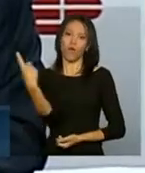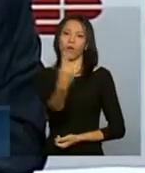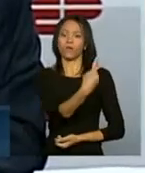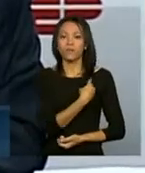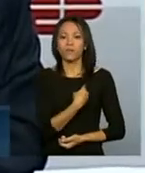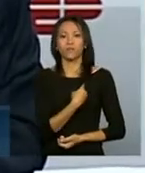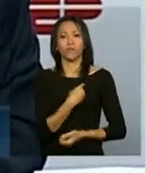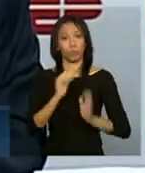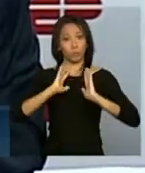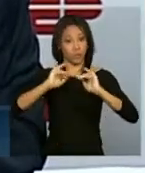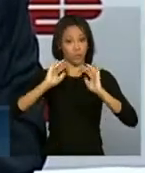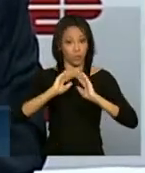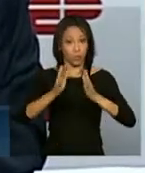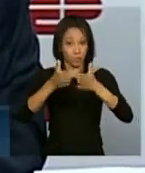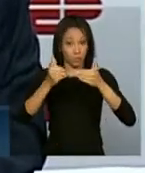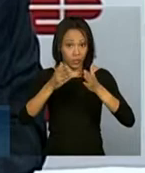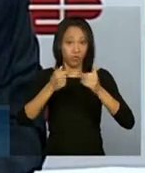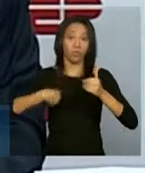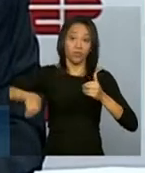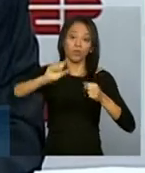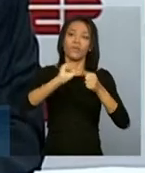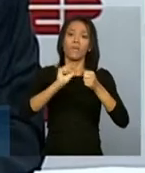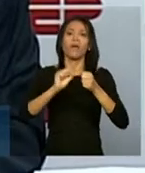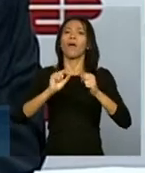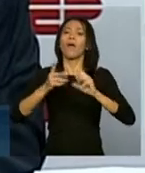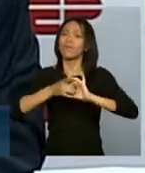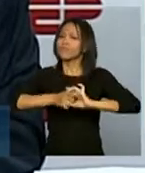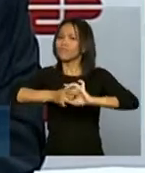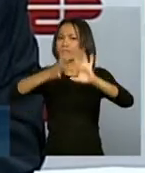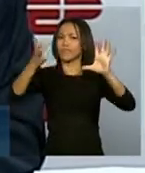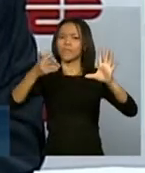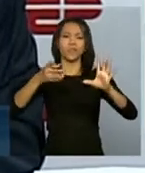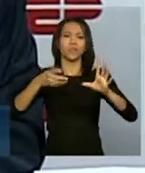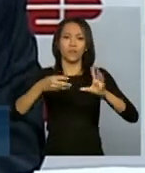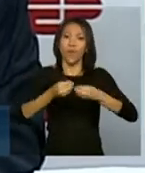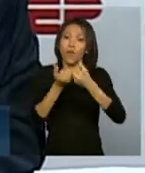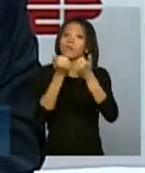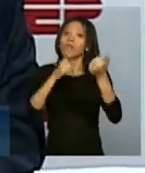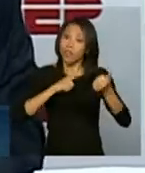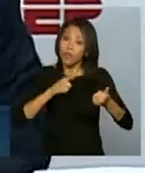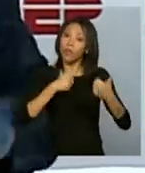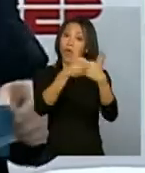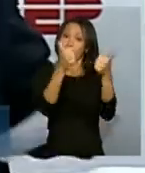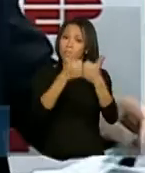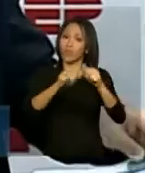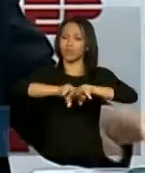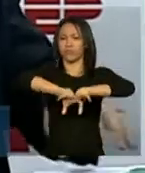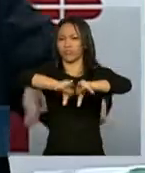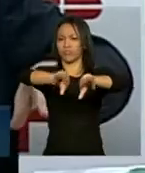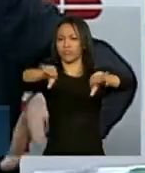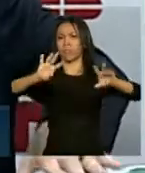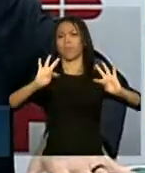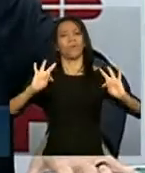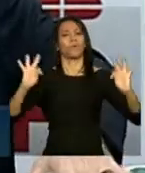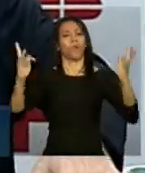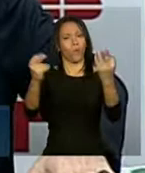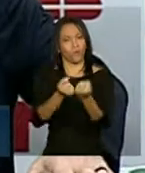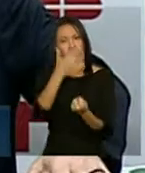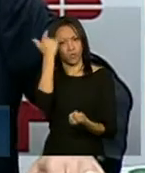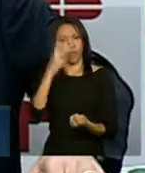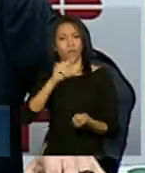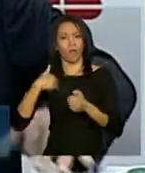A solicitação que a gente faz é pública, é que se garanta toda a oferta de transporte possível para os